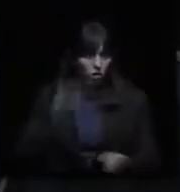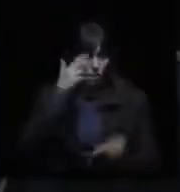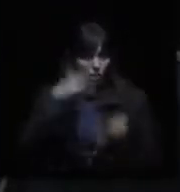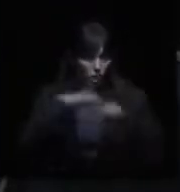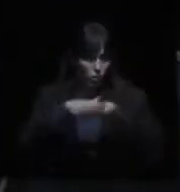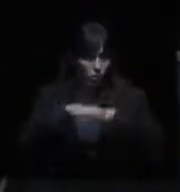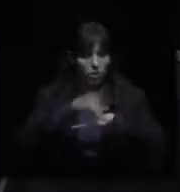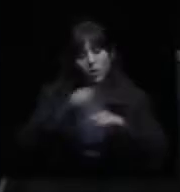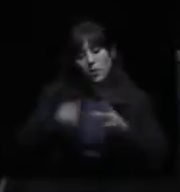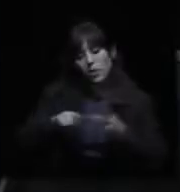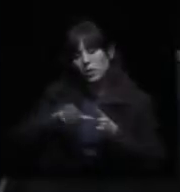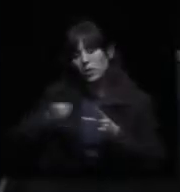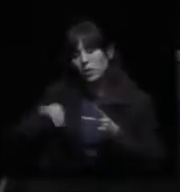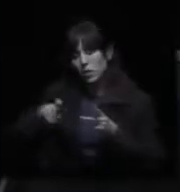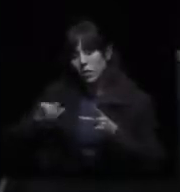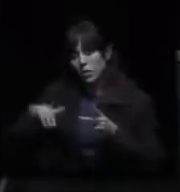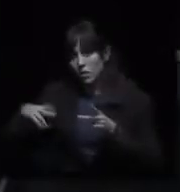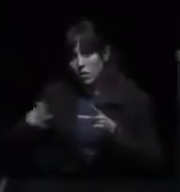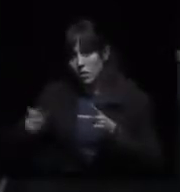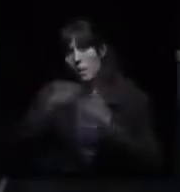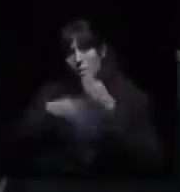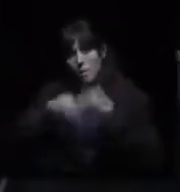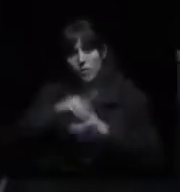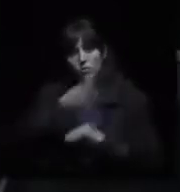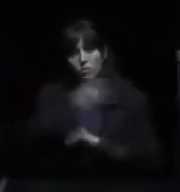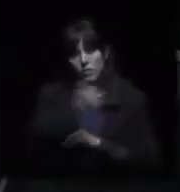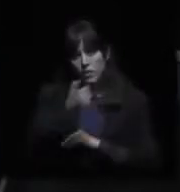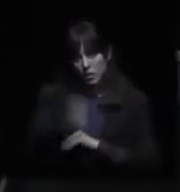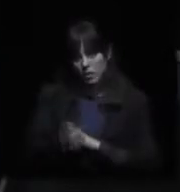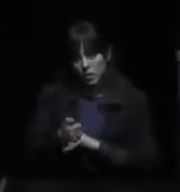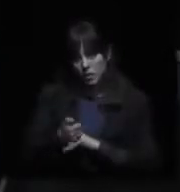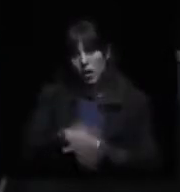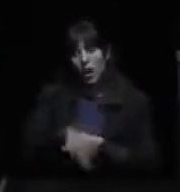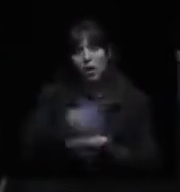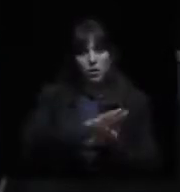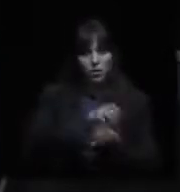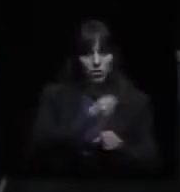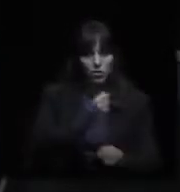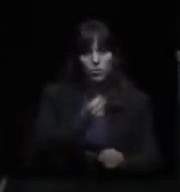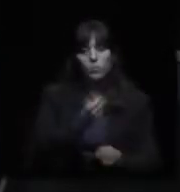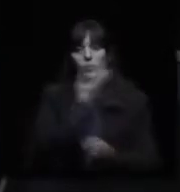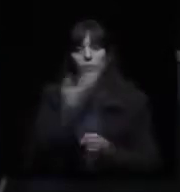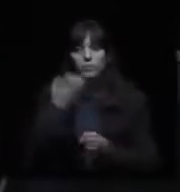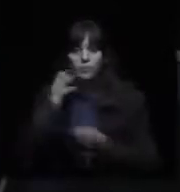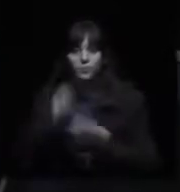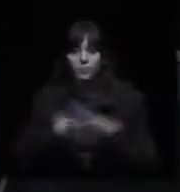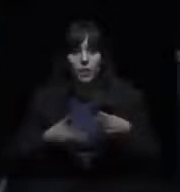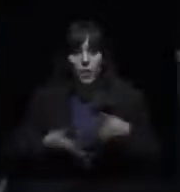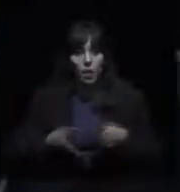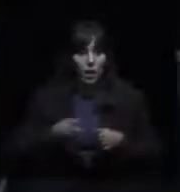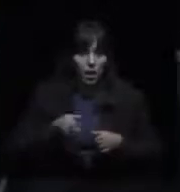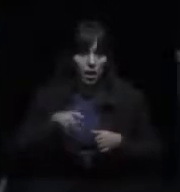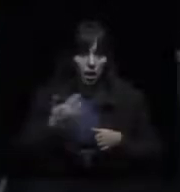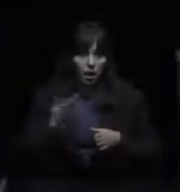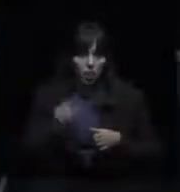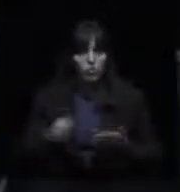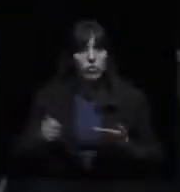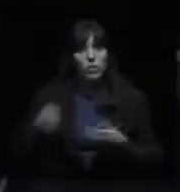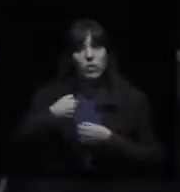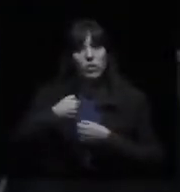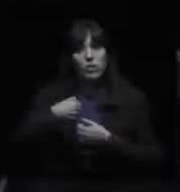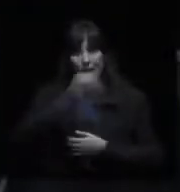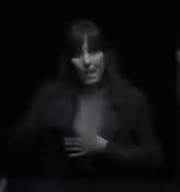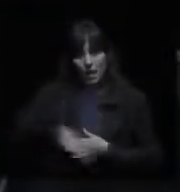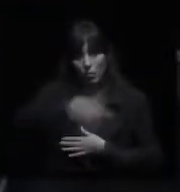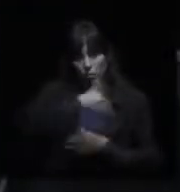e em Santa Catarina, irão somar-se mais 97 no Caixo de Sodré, Restauradores, Ribeira das Naus e Campo das Cebolas. Além